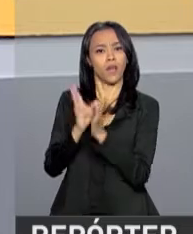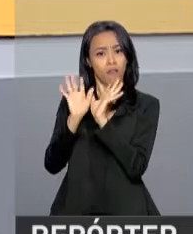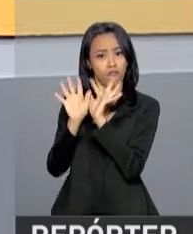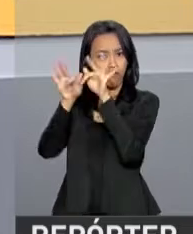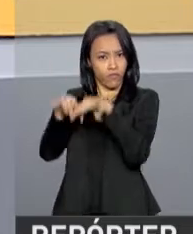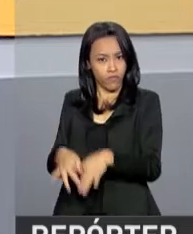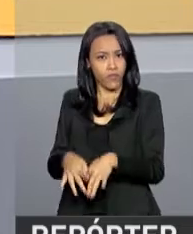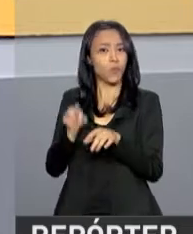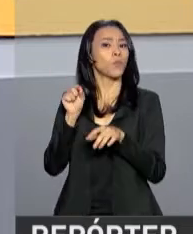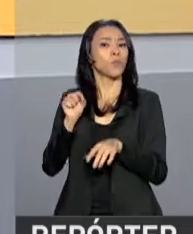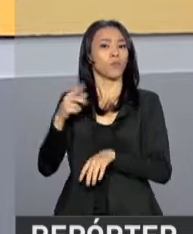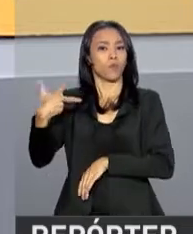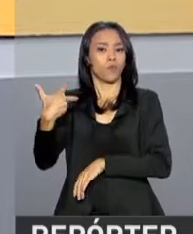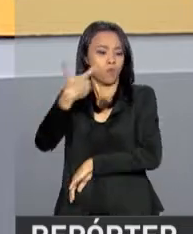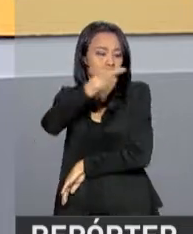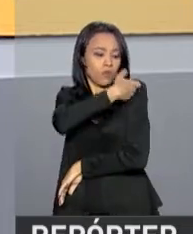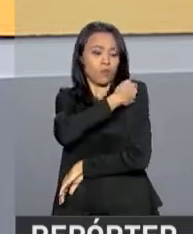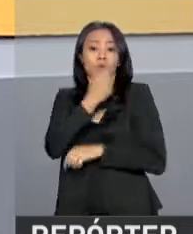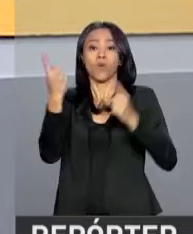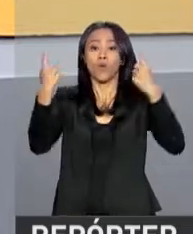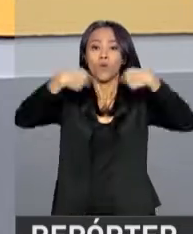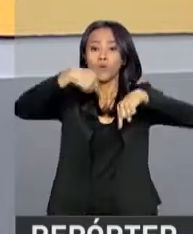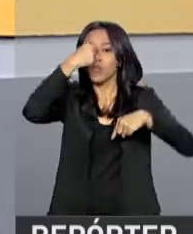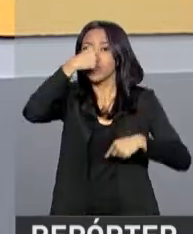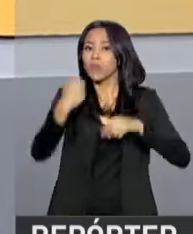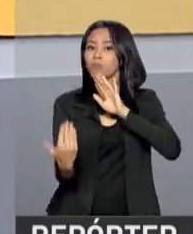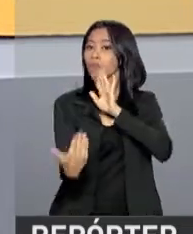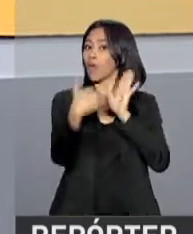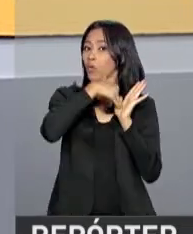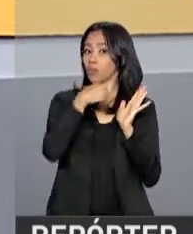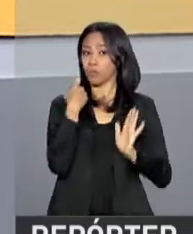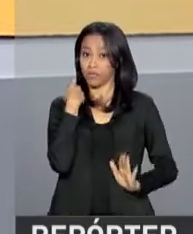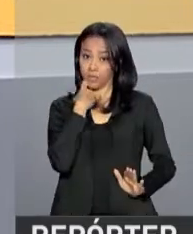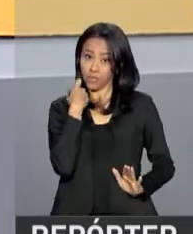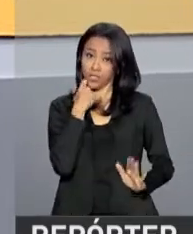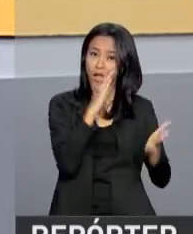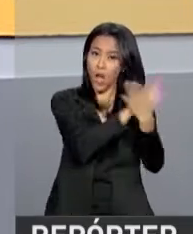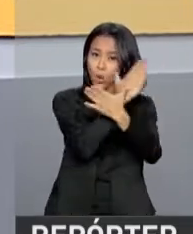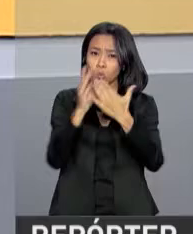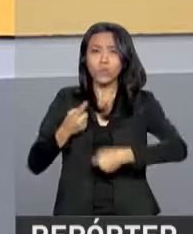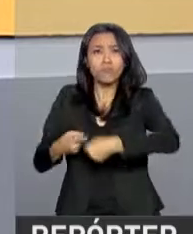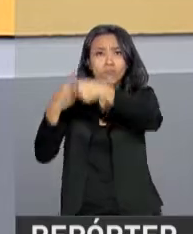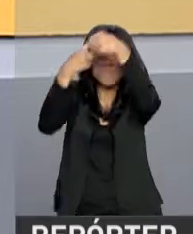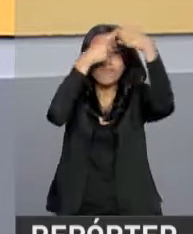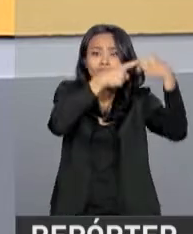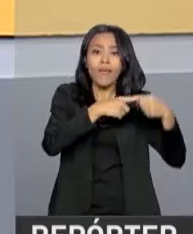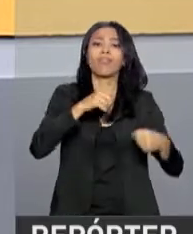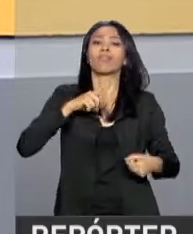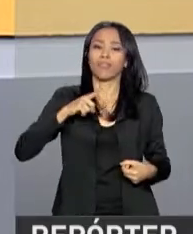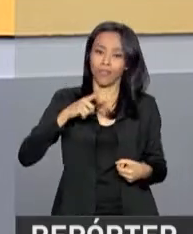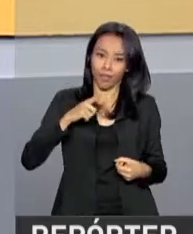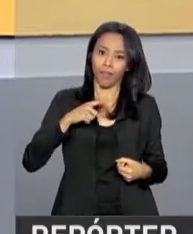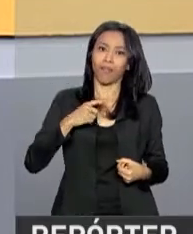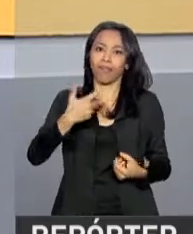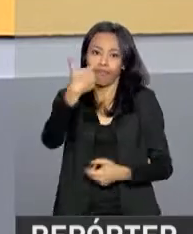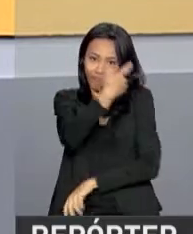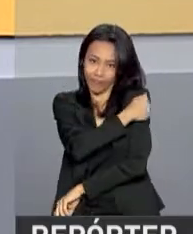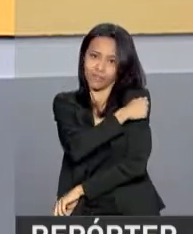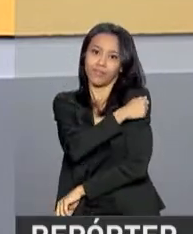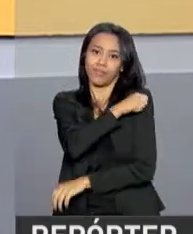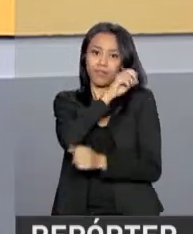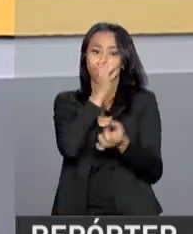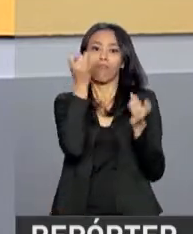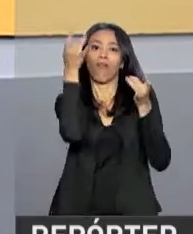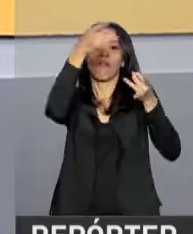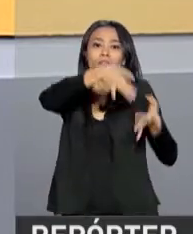campanha nacional de vacinação contra a gripe na última sexta-feira, alguns municípios ainda têm estoque da vacina. Com isso, o Ministério